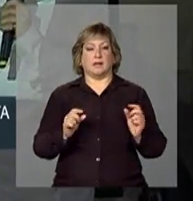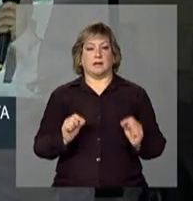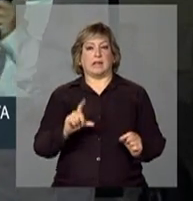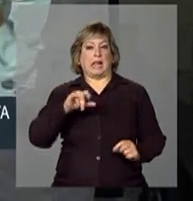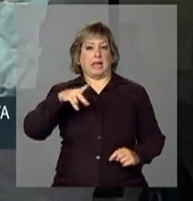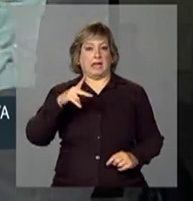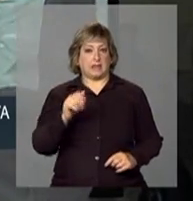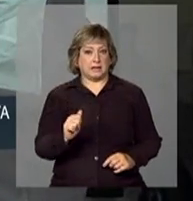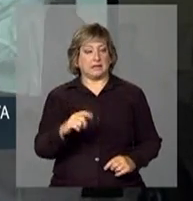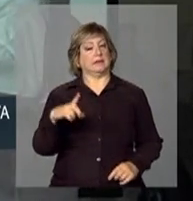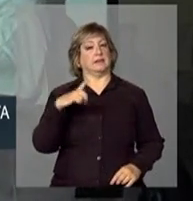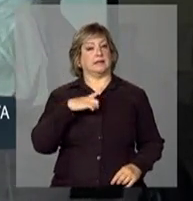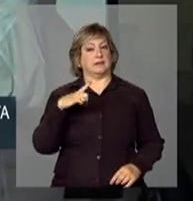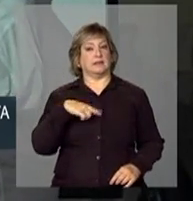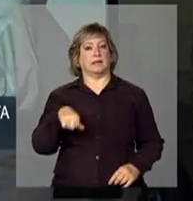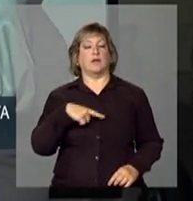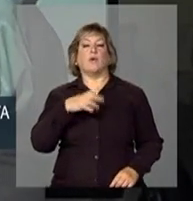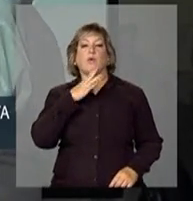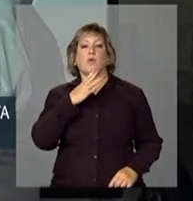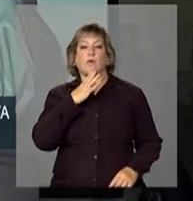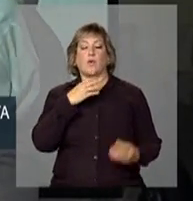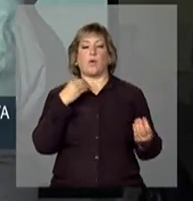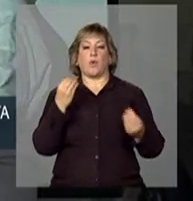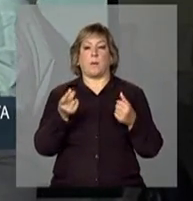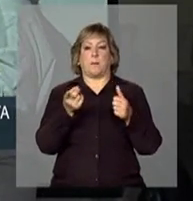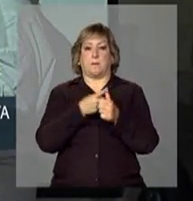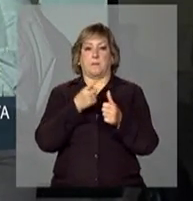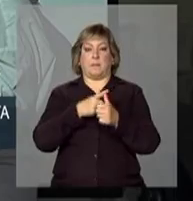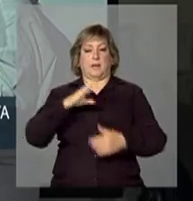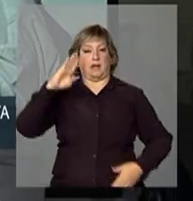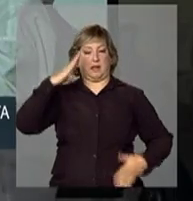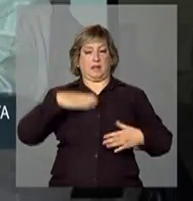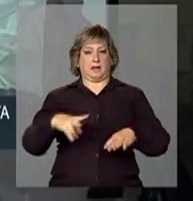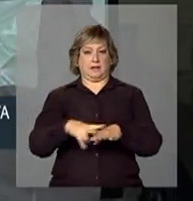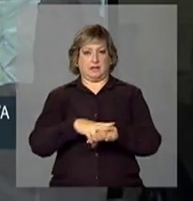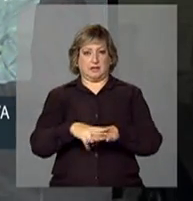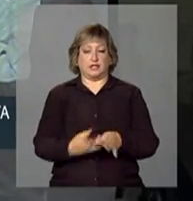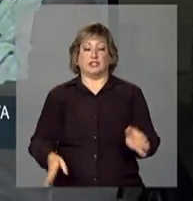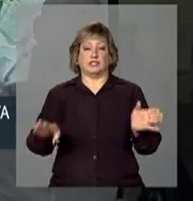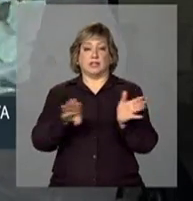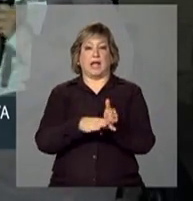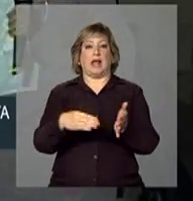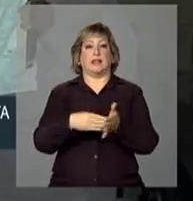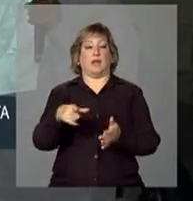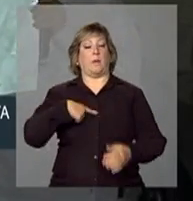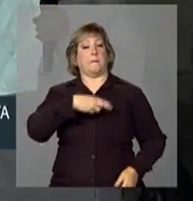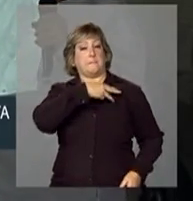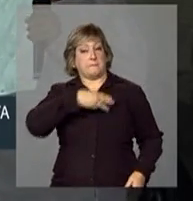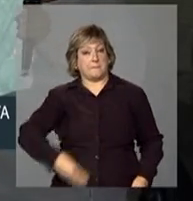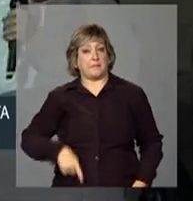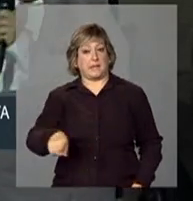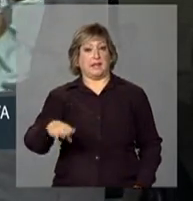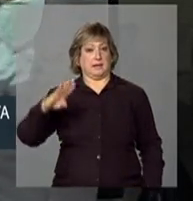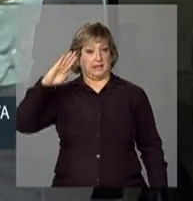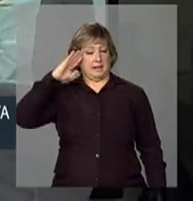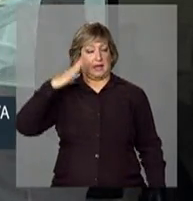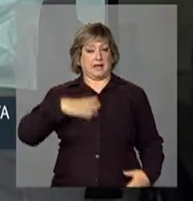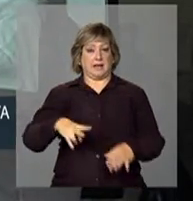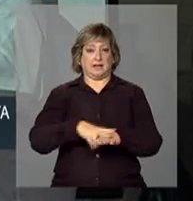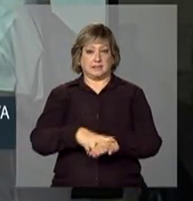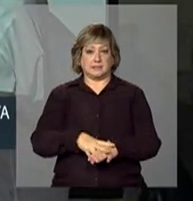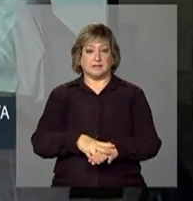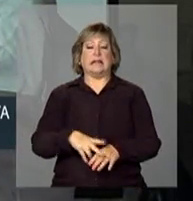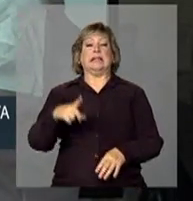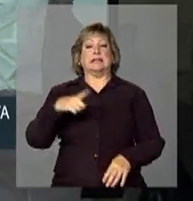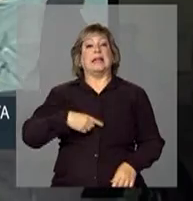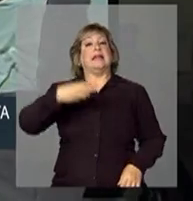linha que era conhecida, que passava pelo 1º Exército e chegava até o ministro do Exército. E ele tem uma terceira linha de